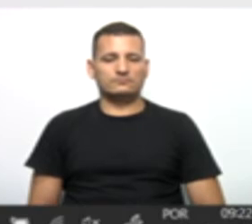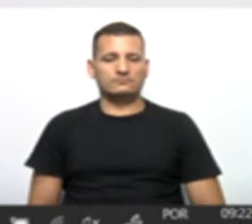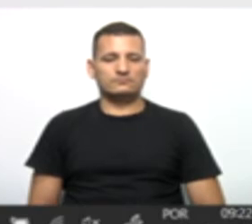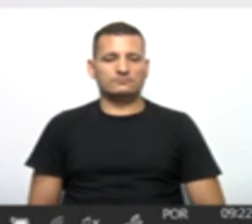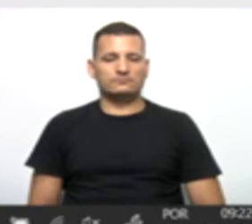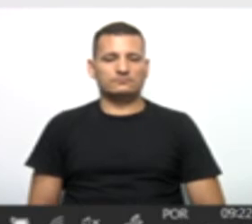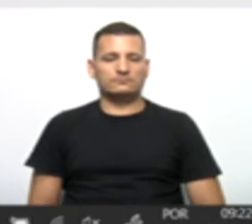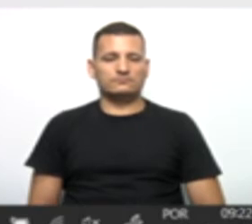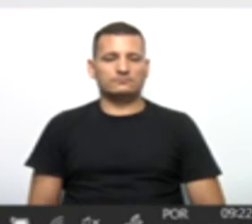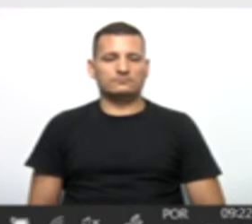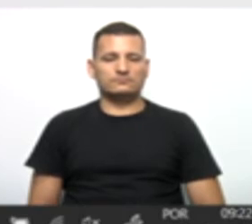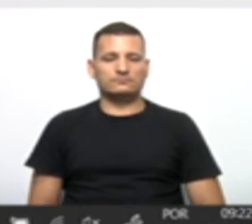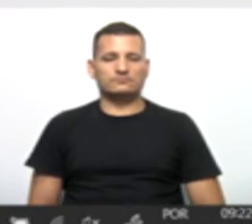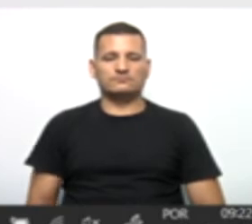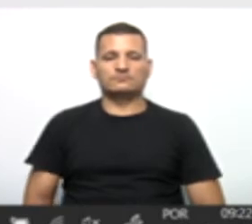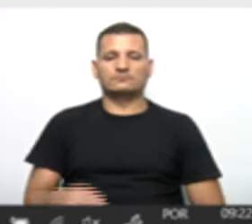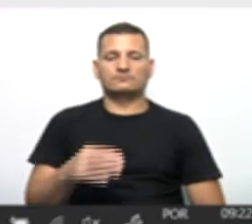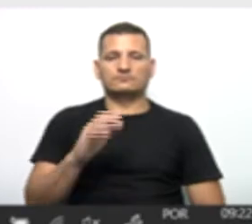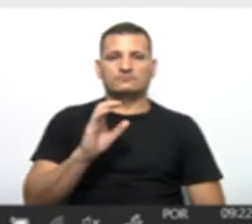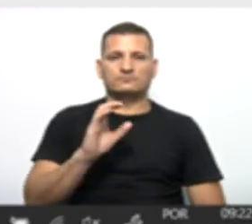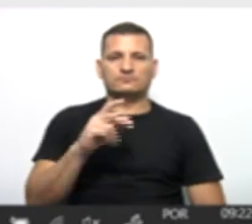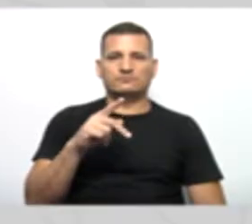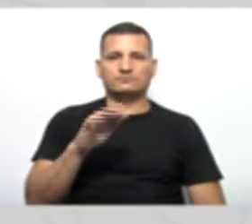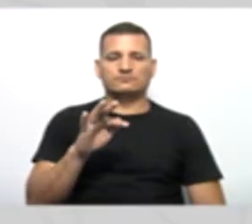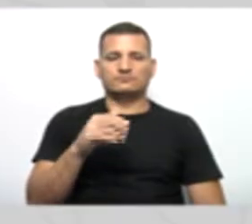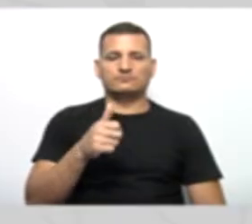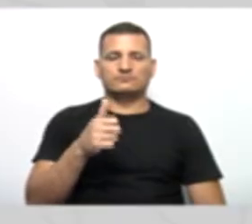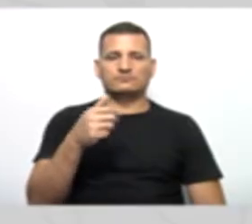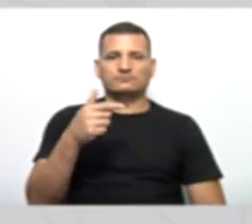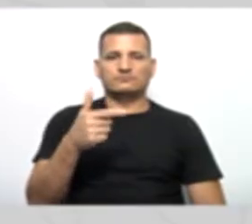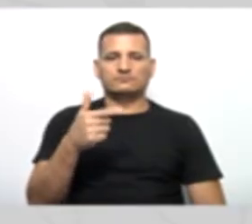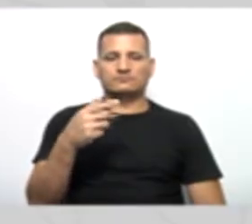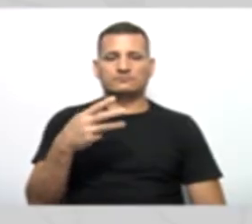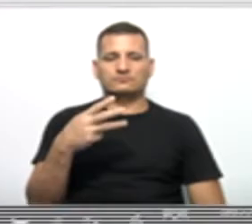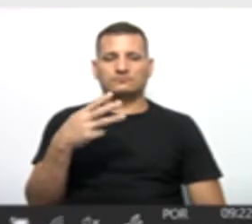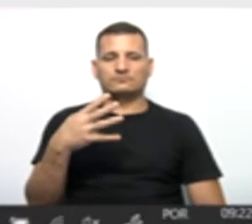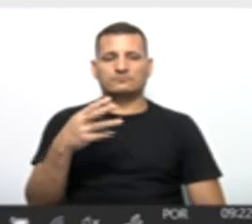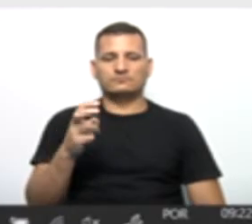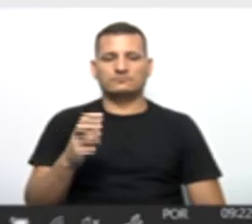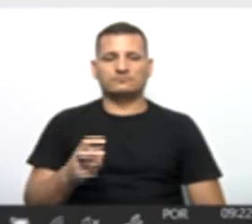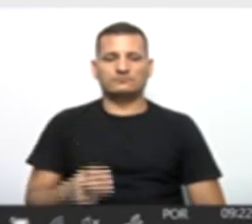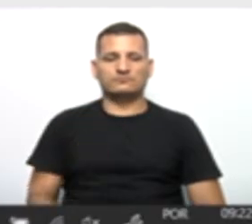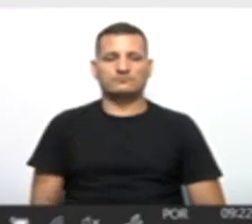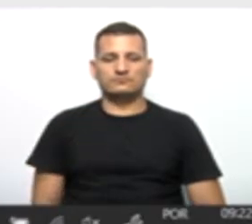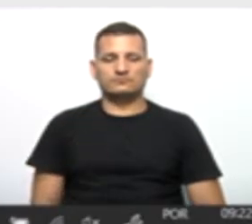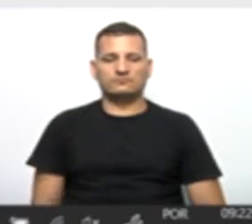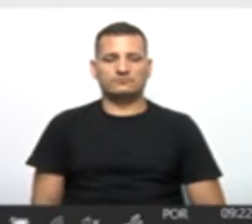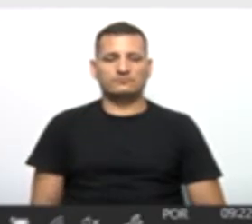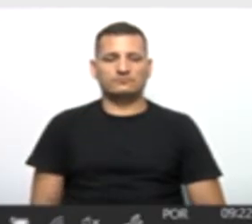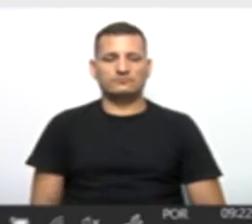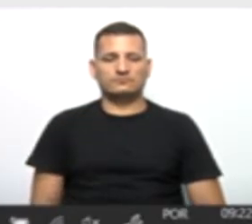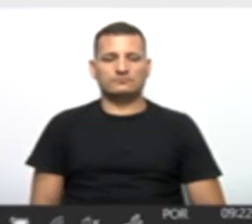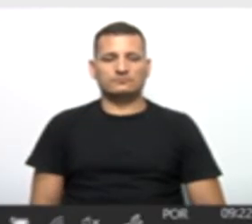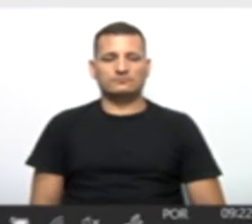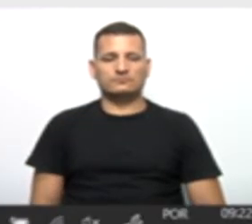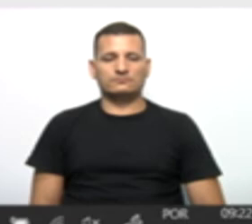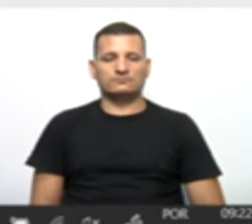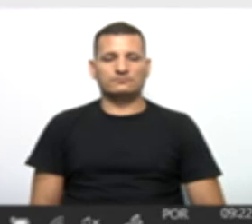No CPF 1, 2, 3, 4, 5. Ok? Não ficou igual? Beleza. Ponto e vírgula para